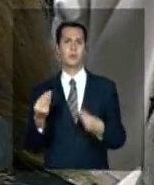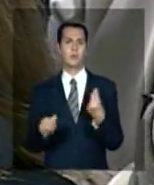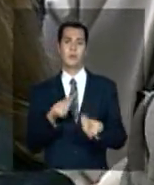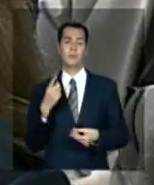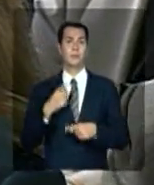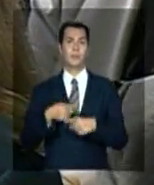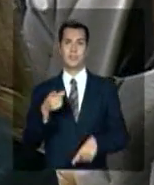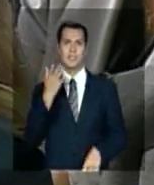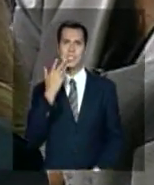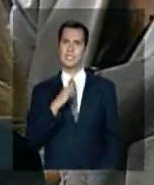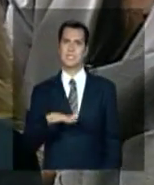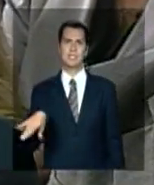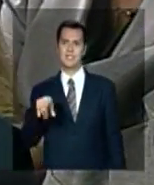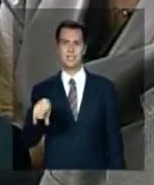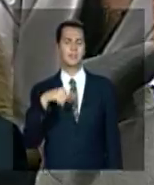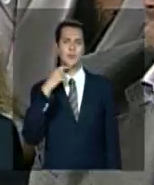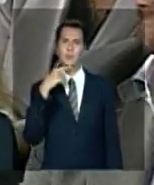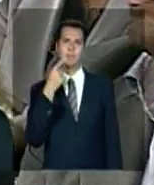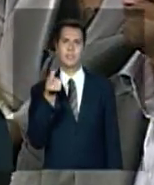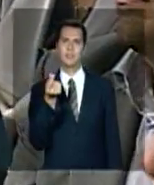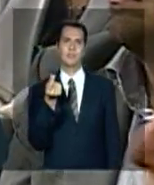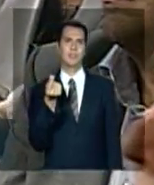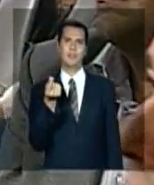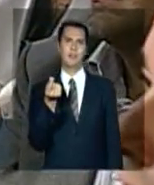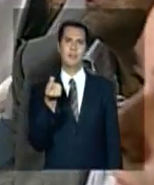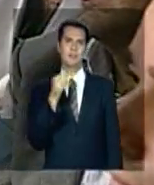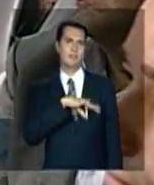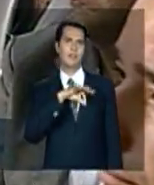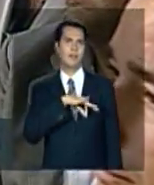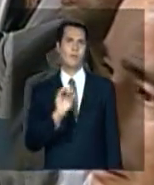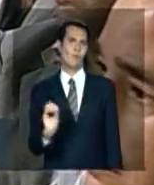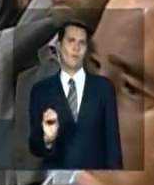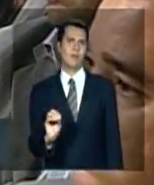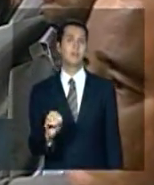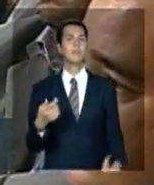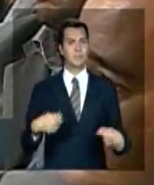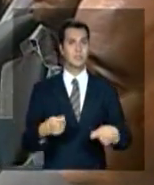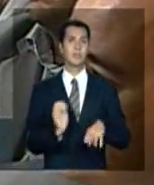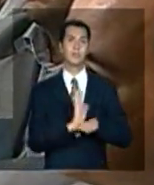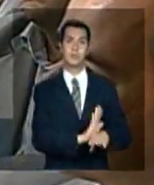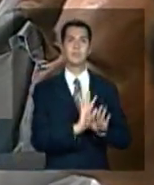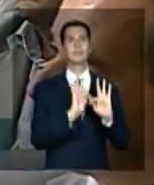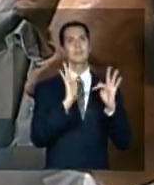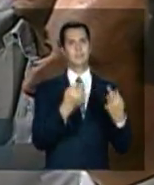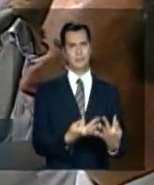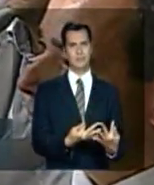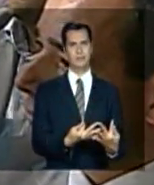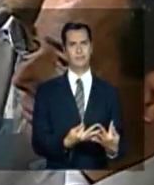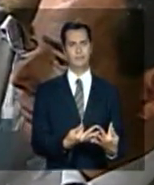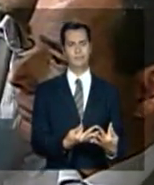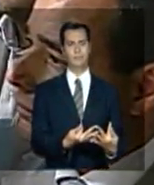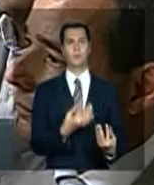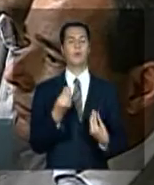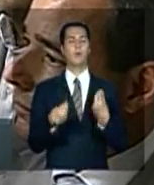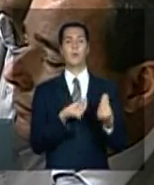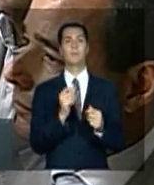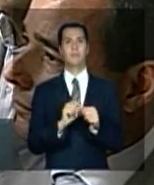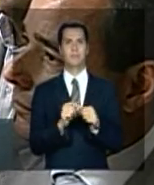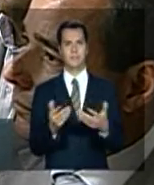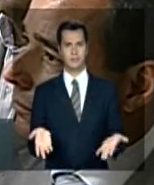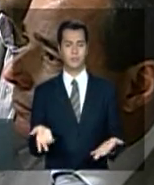eu queria primeiro complementar o nosso prefeito Marcio Lacerda o